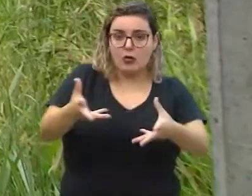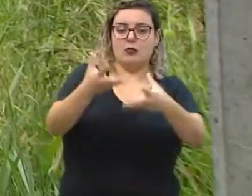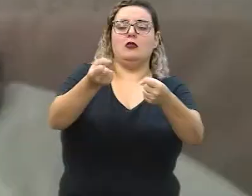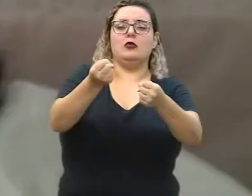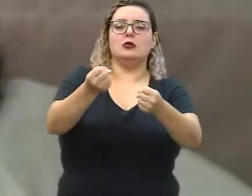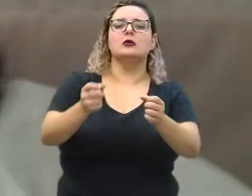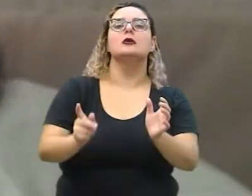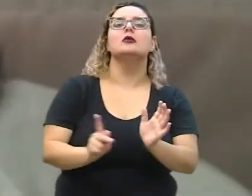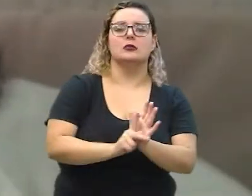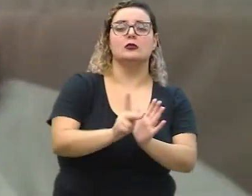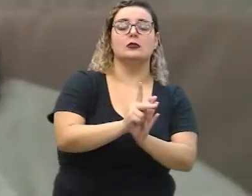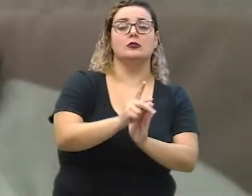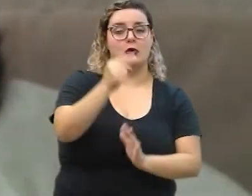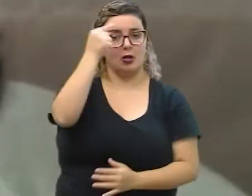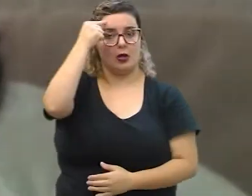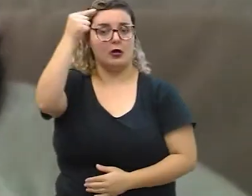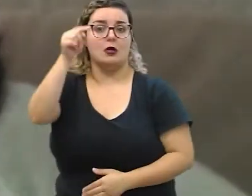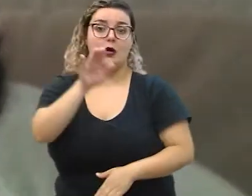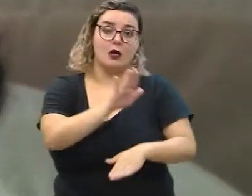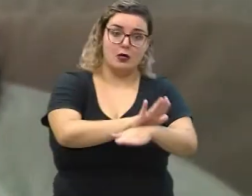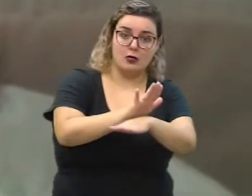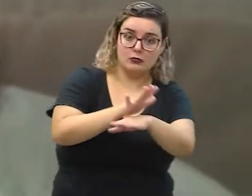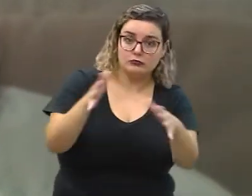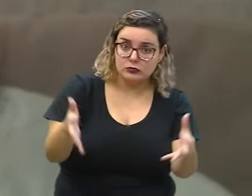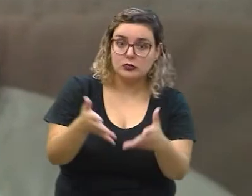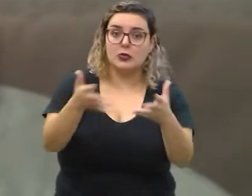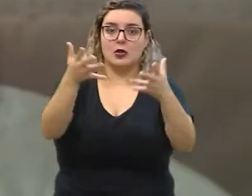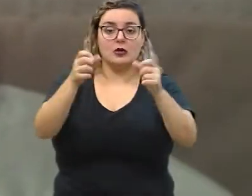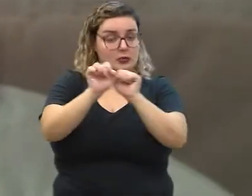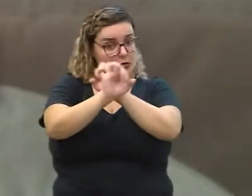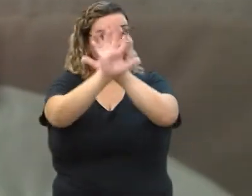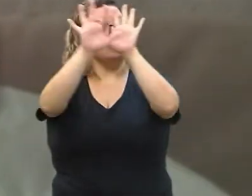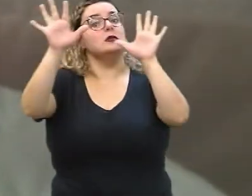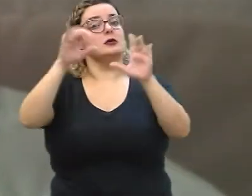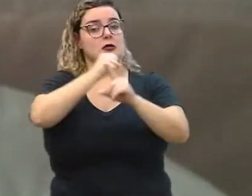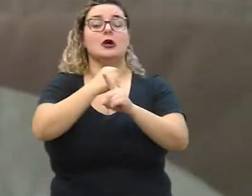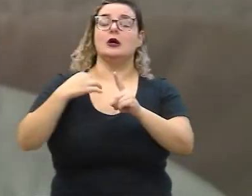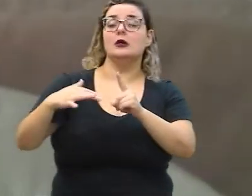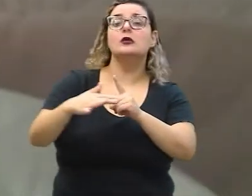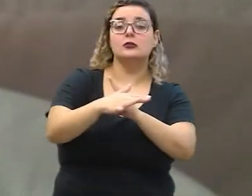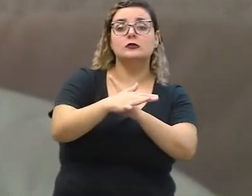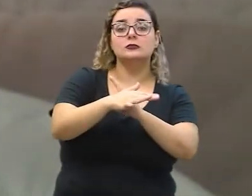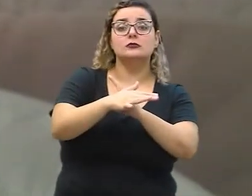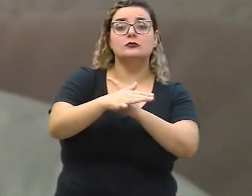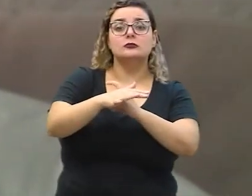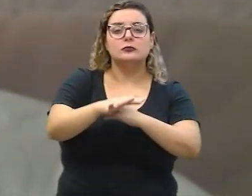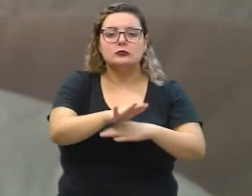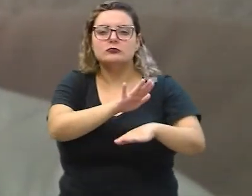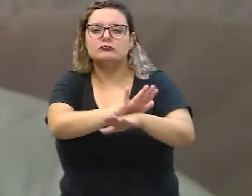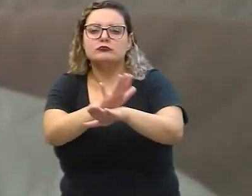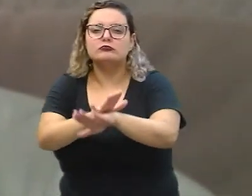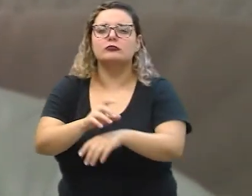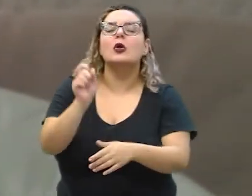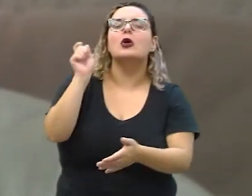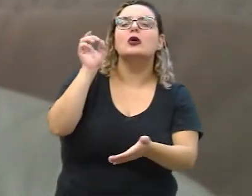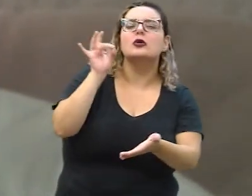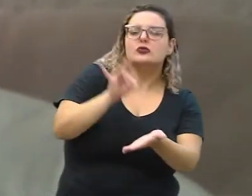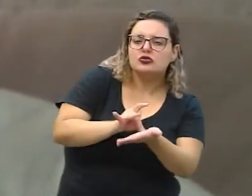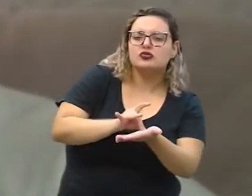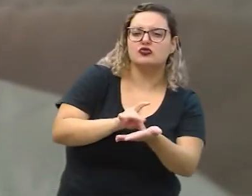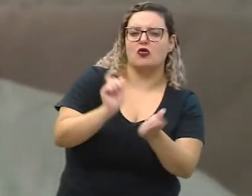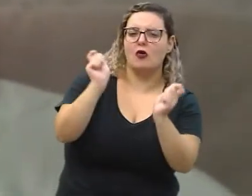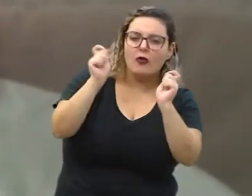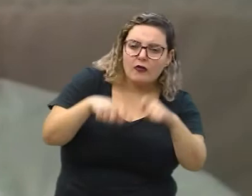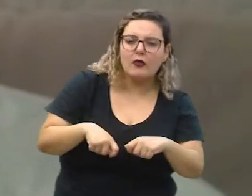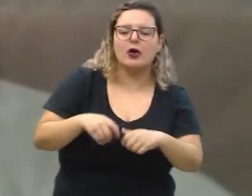ao projeto. A ideia é contribuir e esclarecer a sociedade e contribuir para que a gente, de